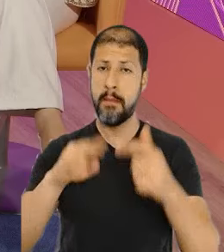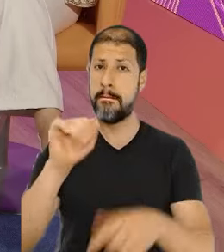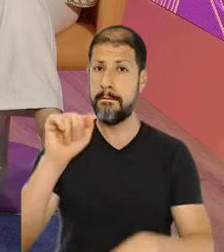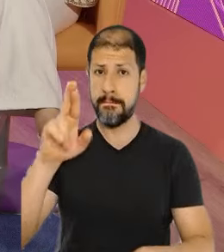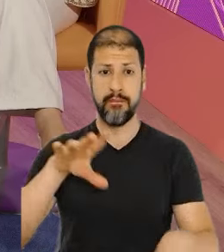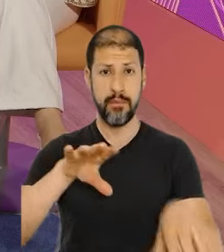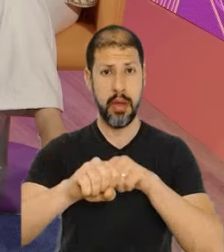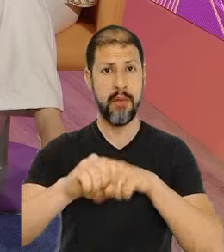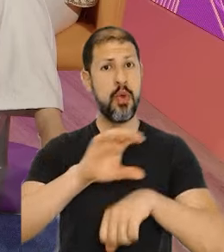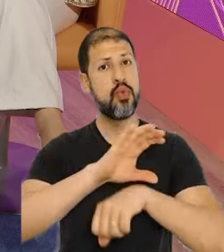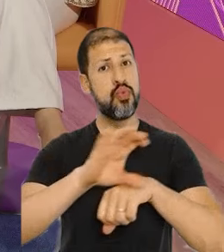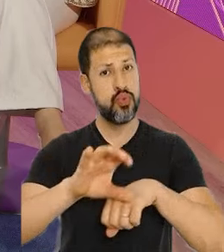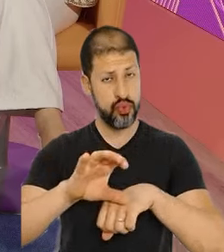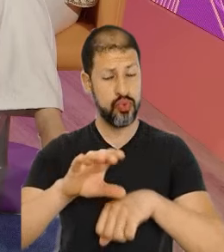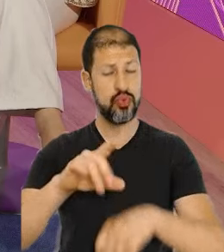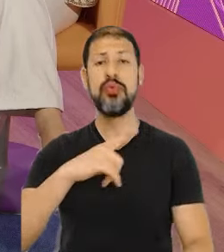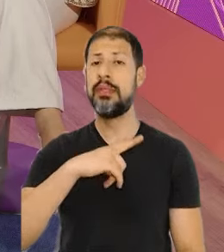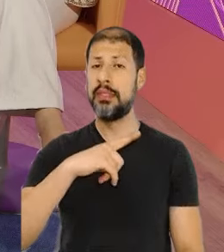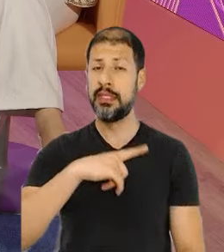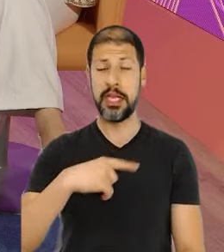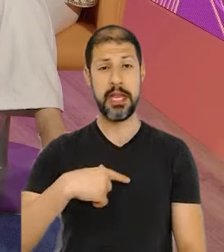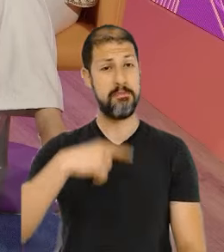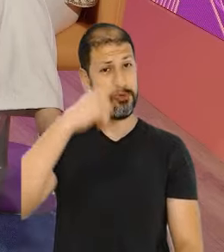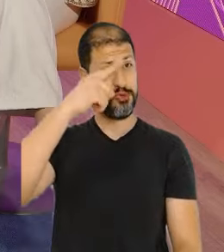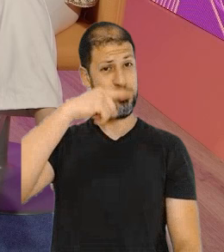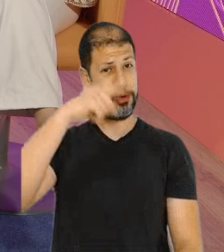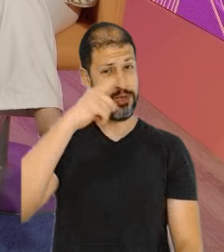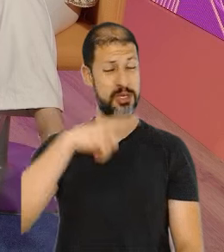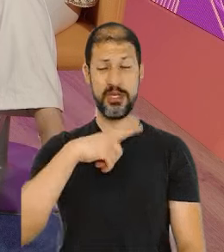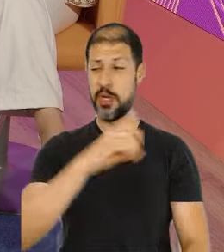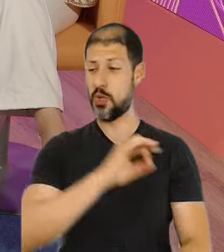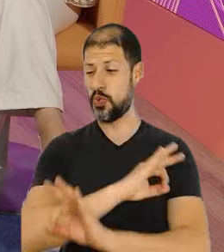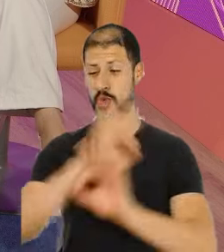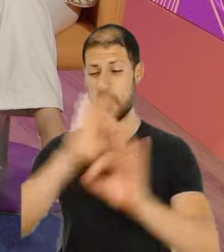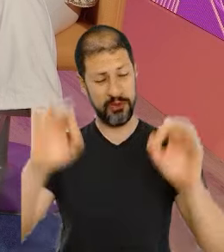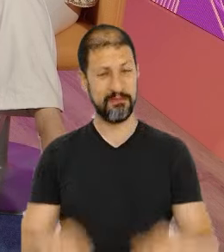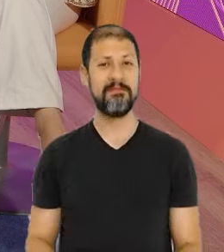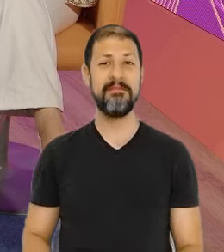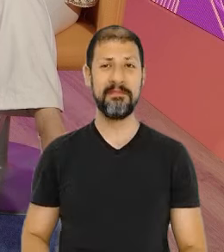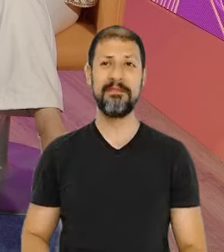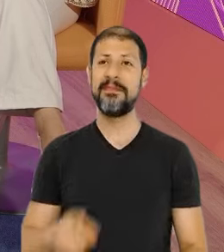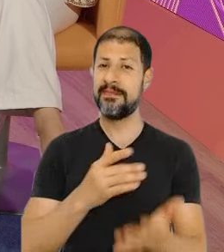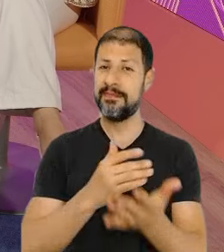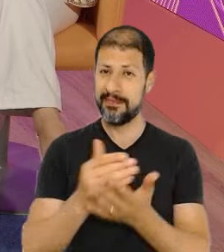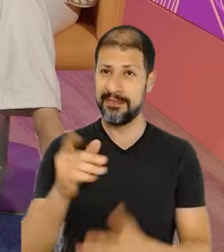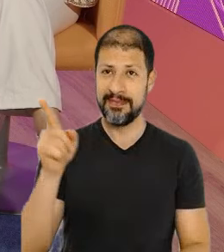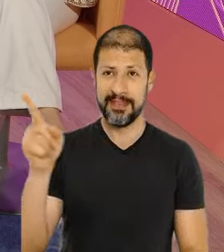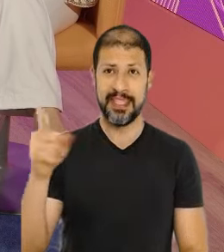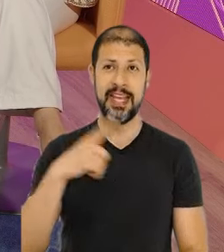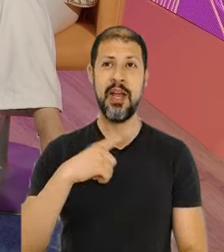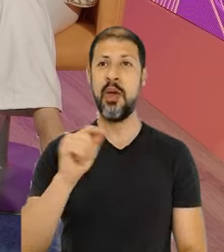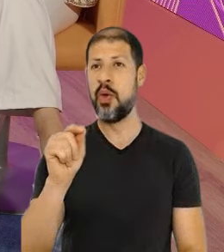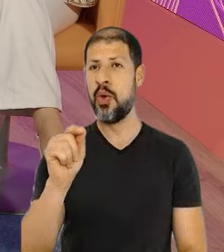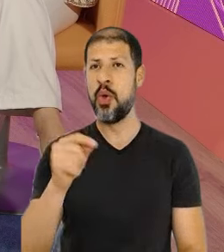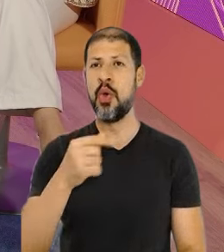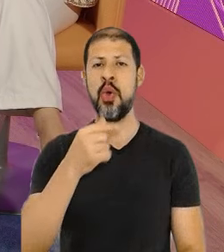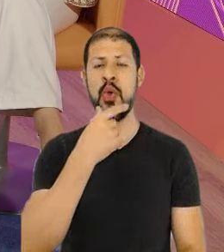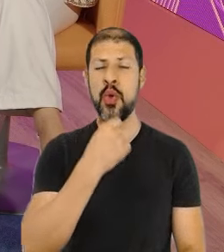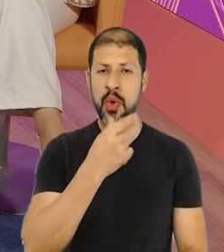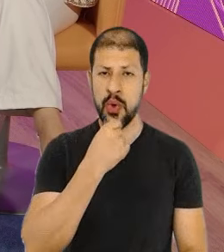fez um curso de barista e ele se acha né Jéssica o barista achou quando ele começou lá ele era um um